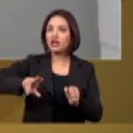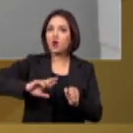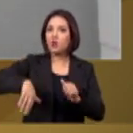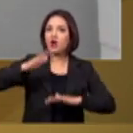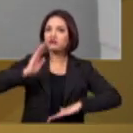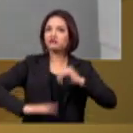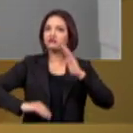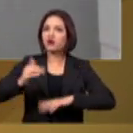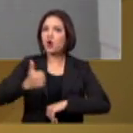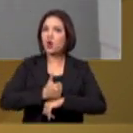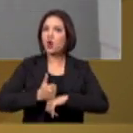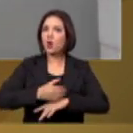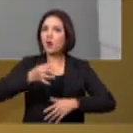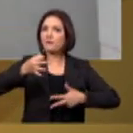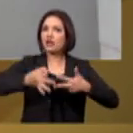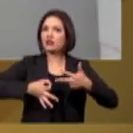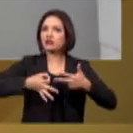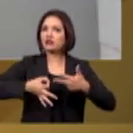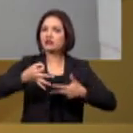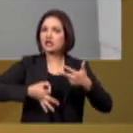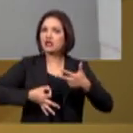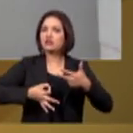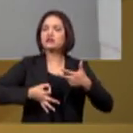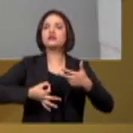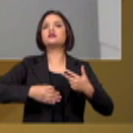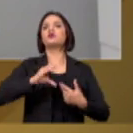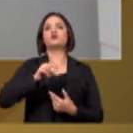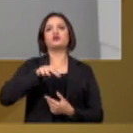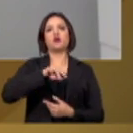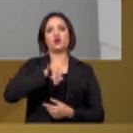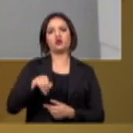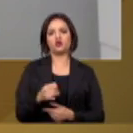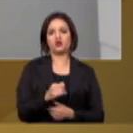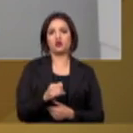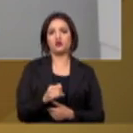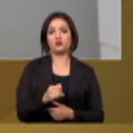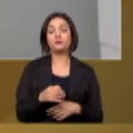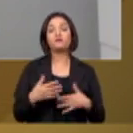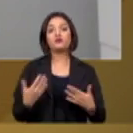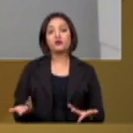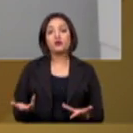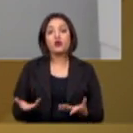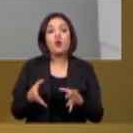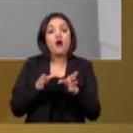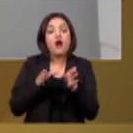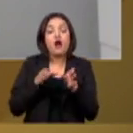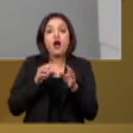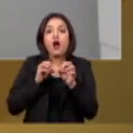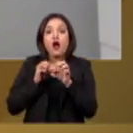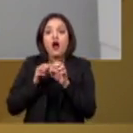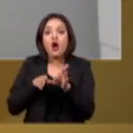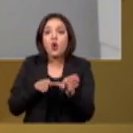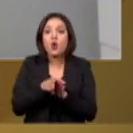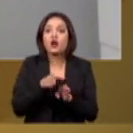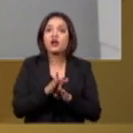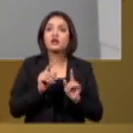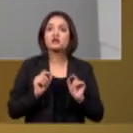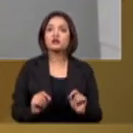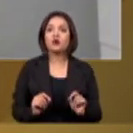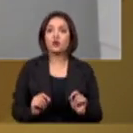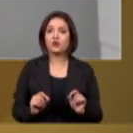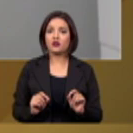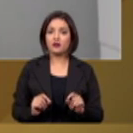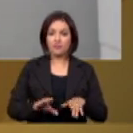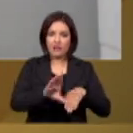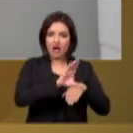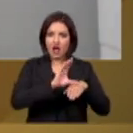confiados pela construção federal ao conselho nacional de justiça a orientação jurisprudencial a questão se fundamenta no entendimento